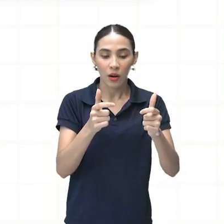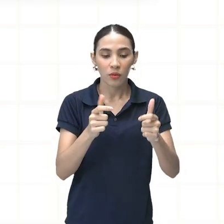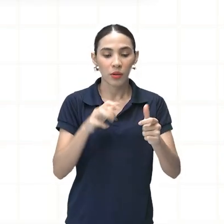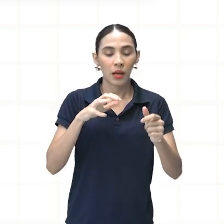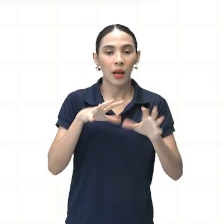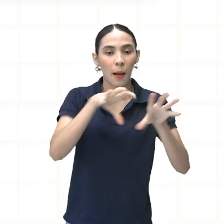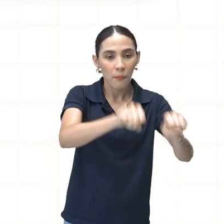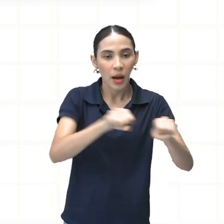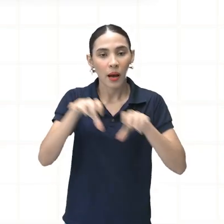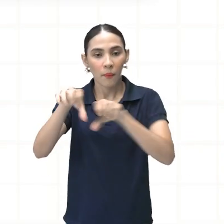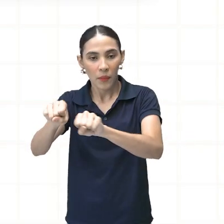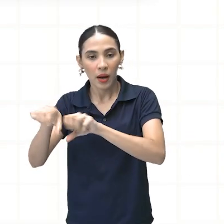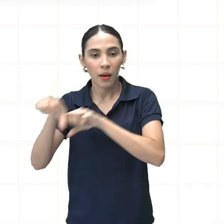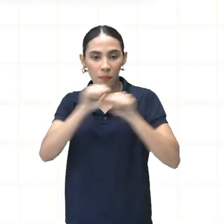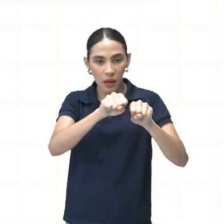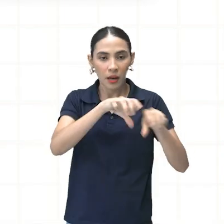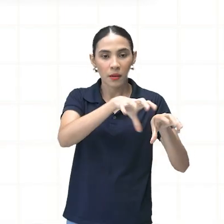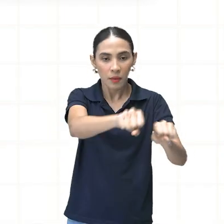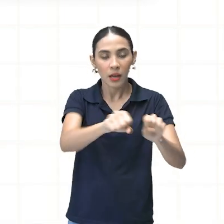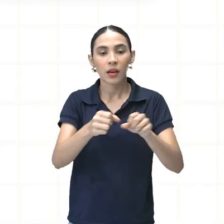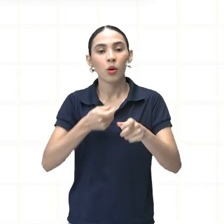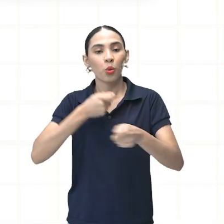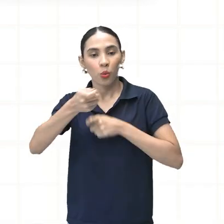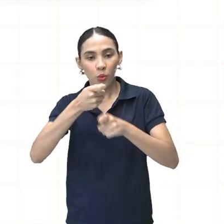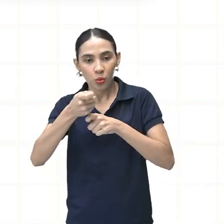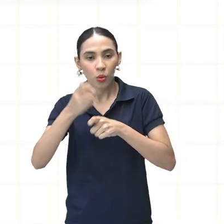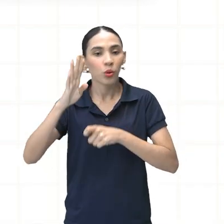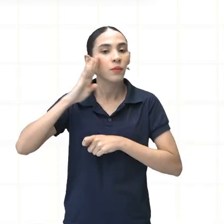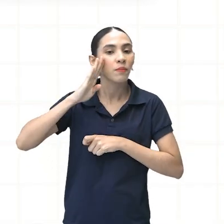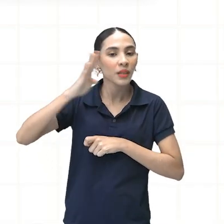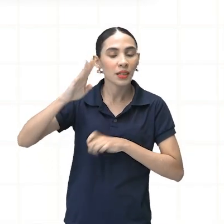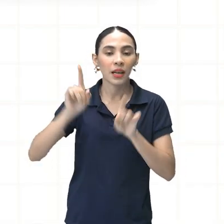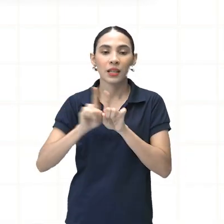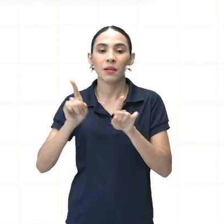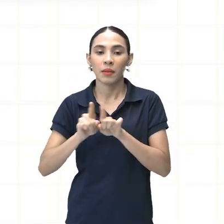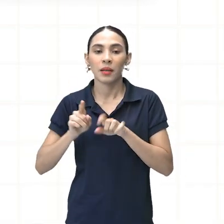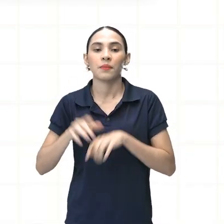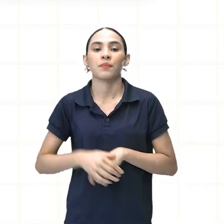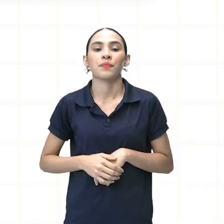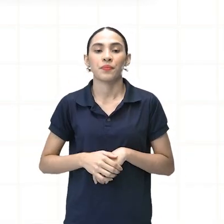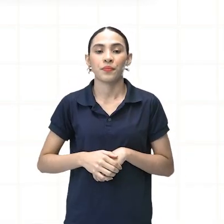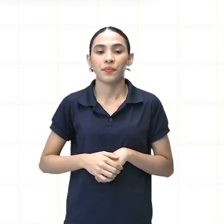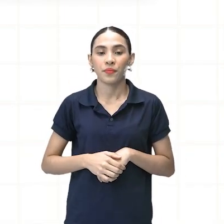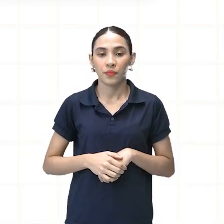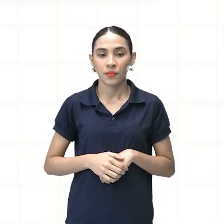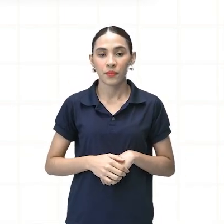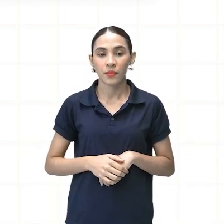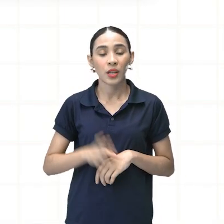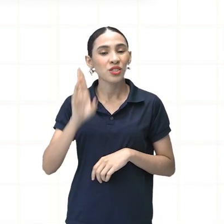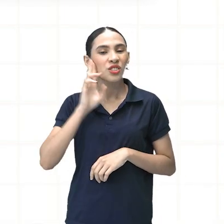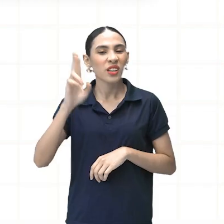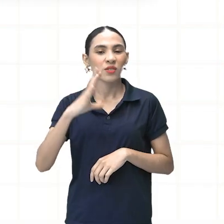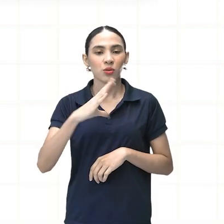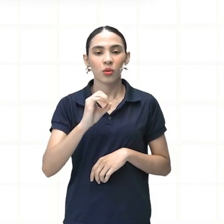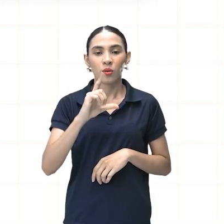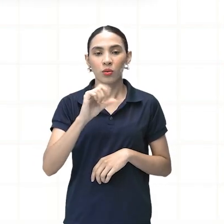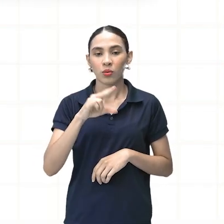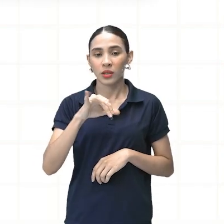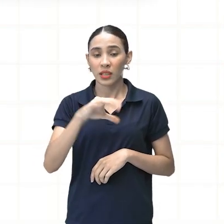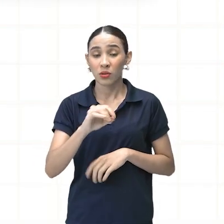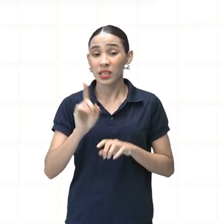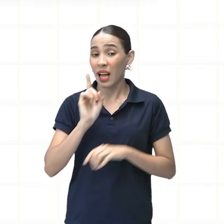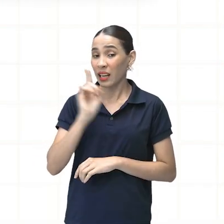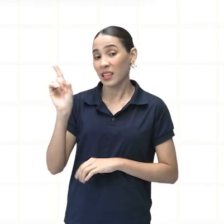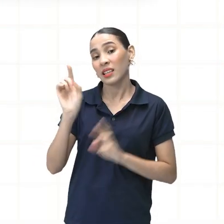ocupados efetivamente, né, através do controle, do domínio militar, através da ocupação mesmo por parte dos colonizadores. Aqui ela é mais